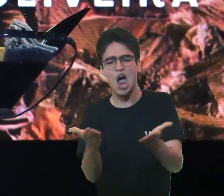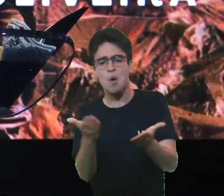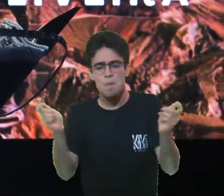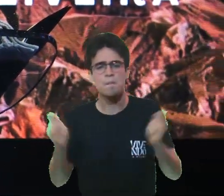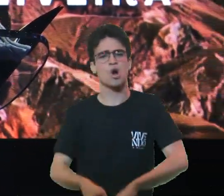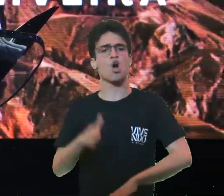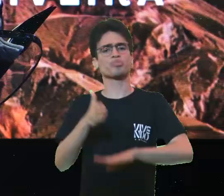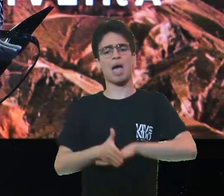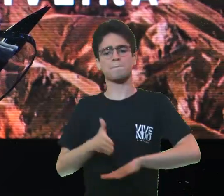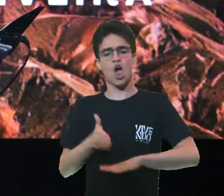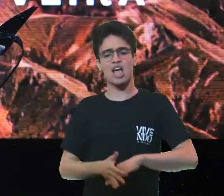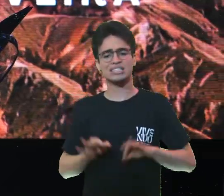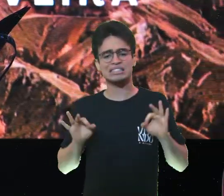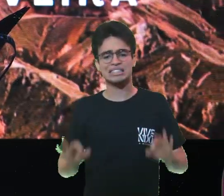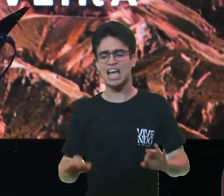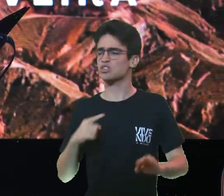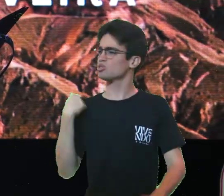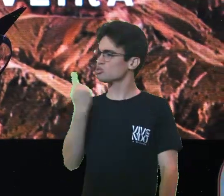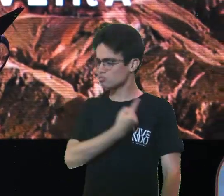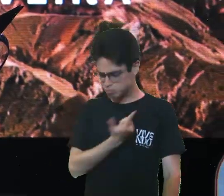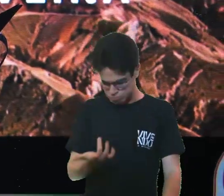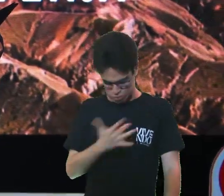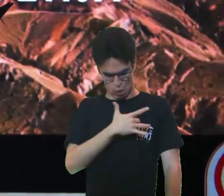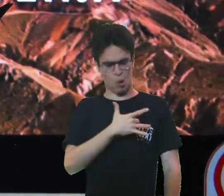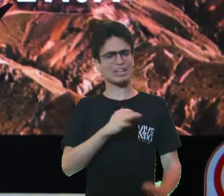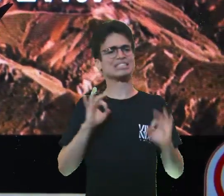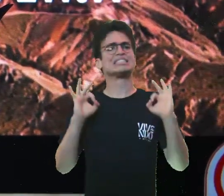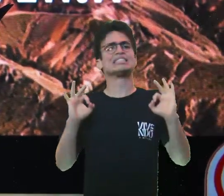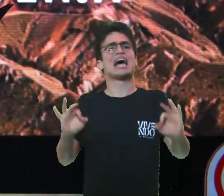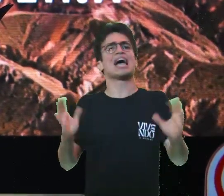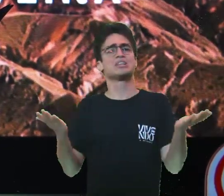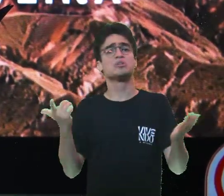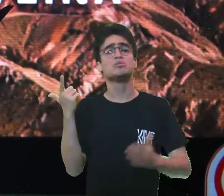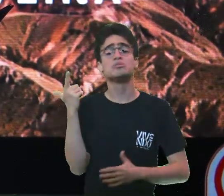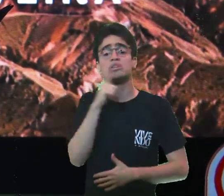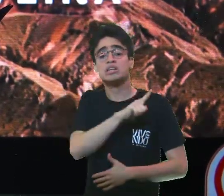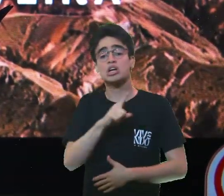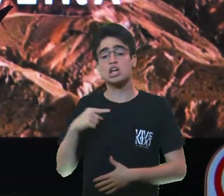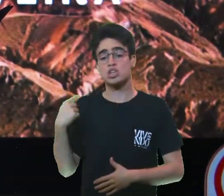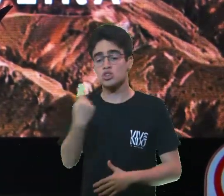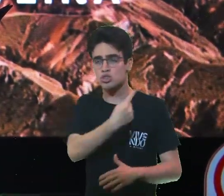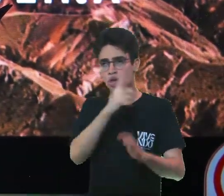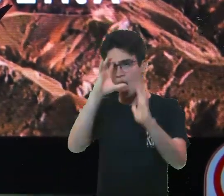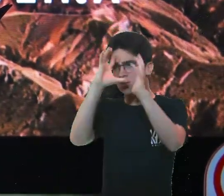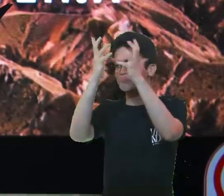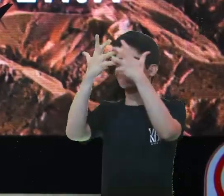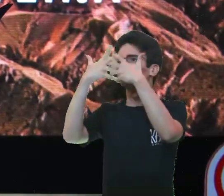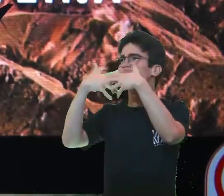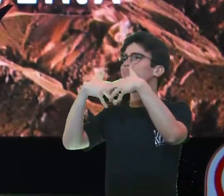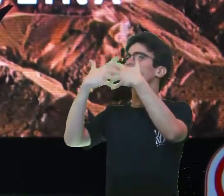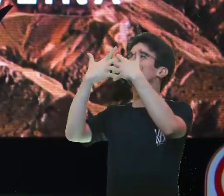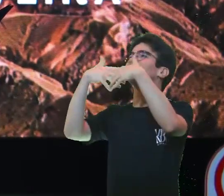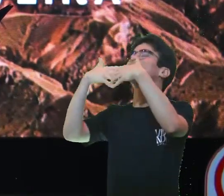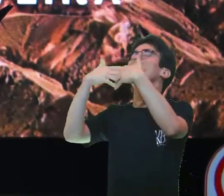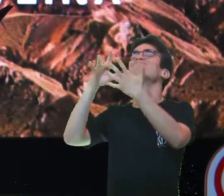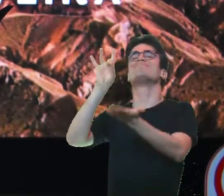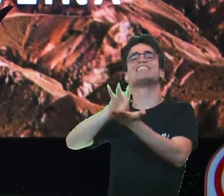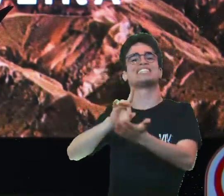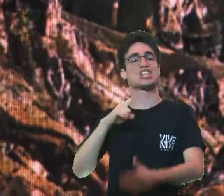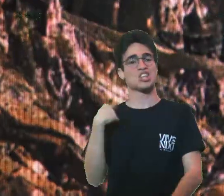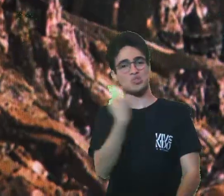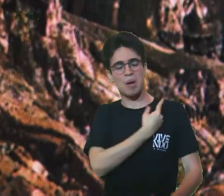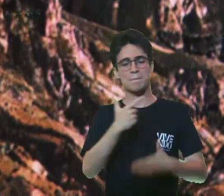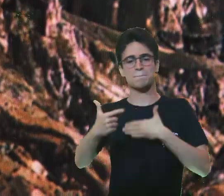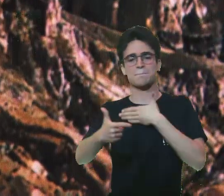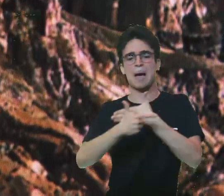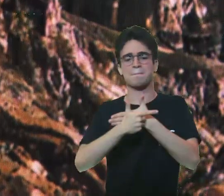pode abraçar o nosso coração hoje, nos fazendo pensar sobre a nossa responsabilidade